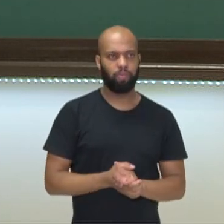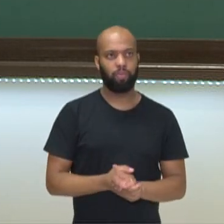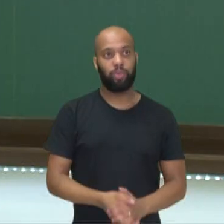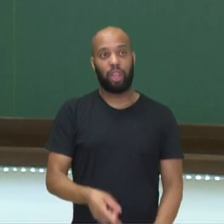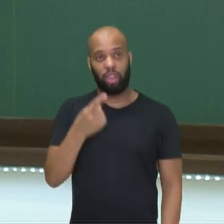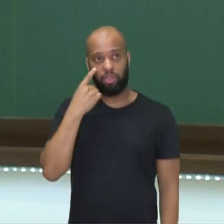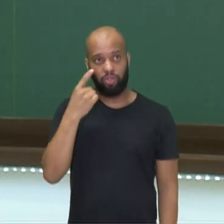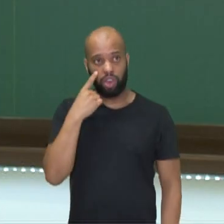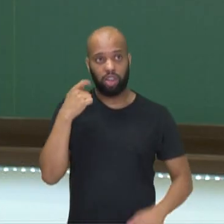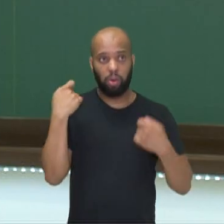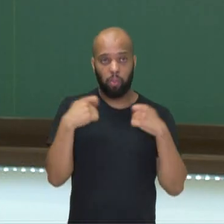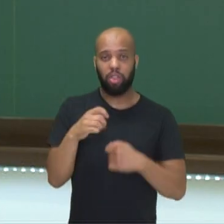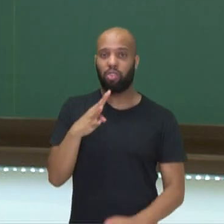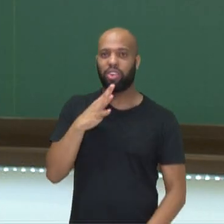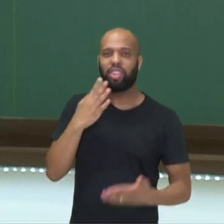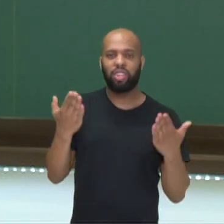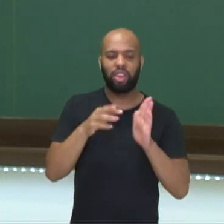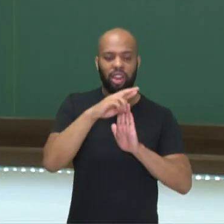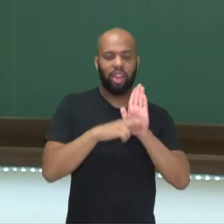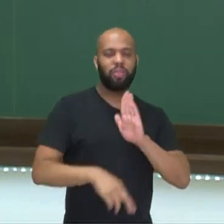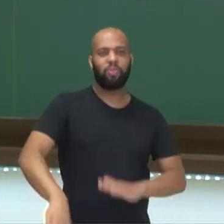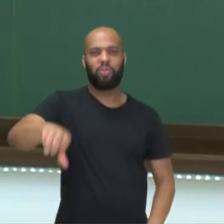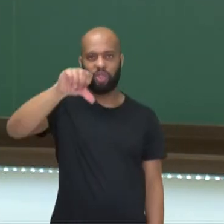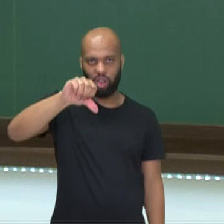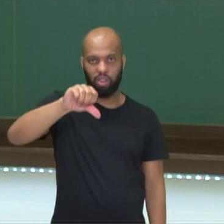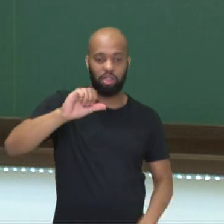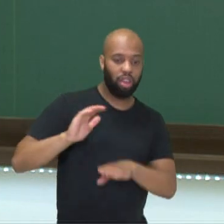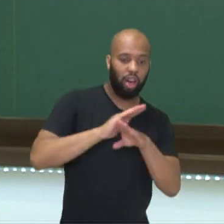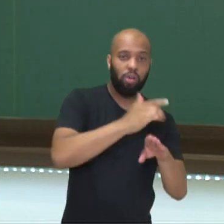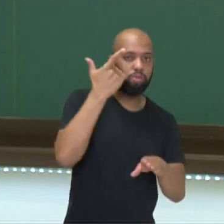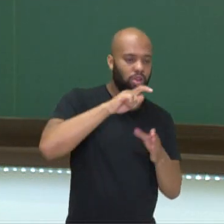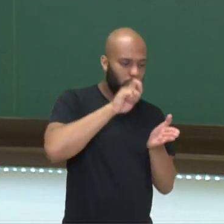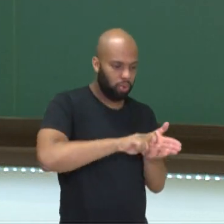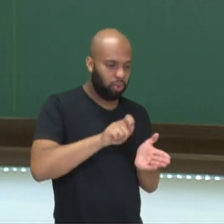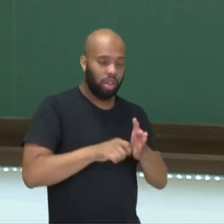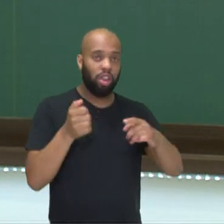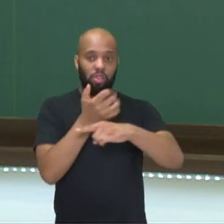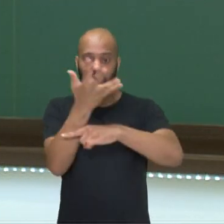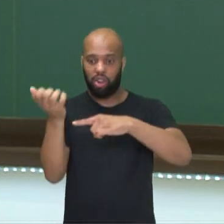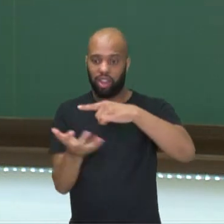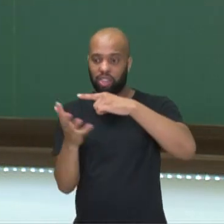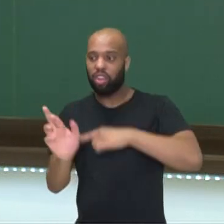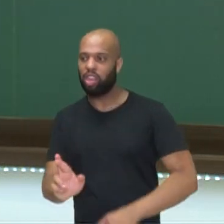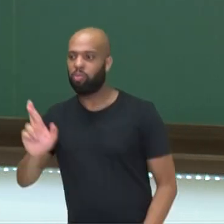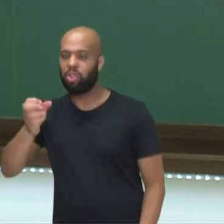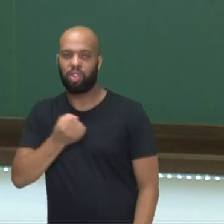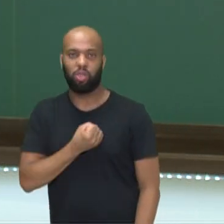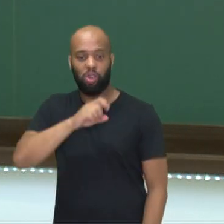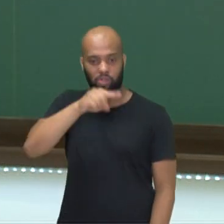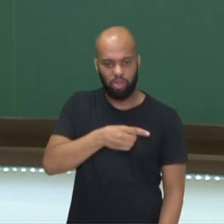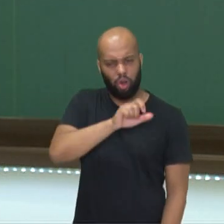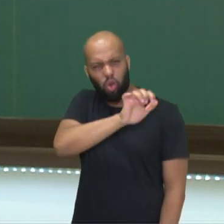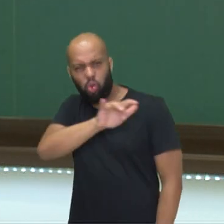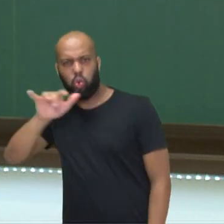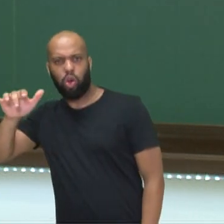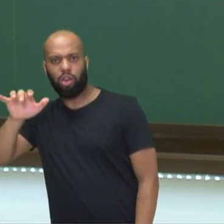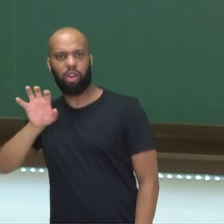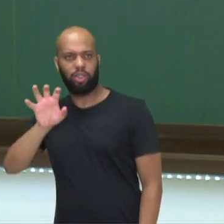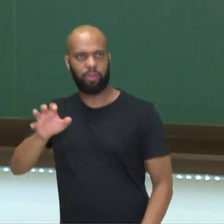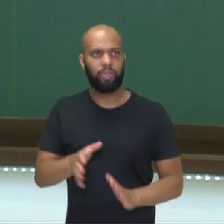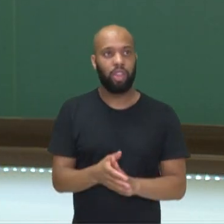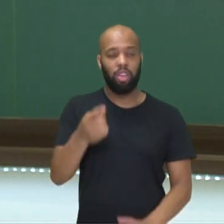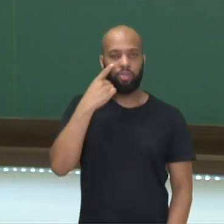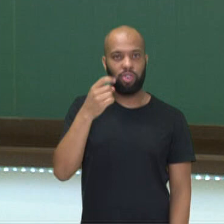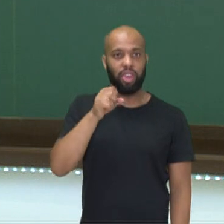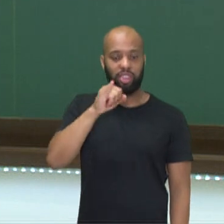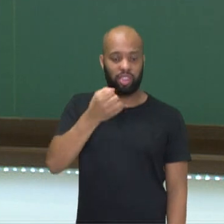Então você precisa conhecer agora a regra do 9. A regra do 9 te ajuda a escrever a fração geratriz de algumas dízimas periódicas. Como é que eu faço? Se a